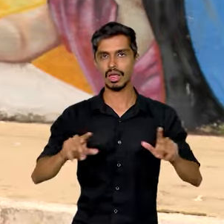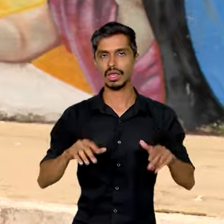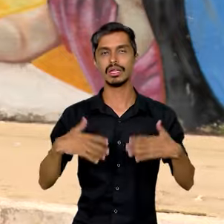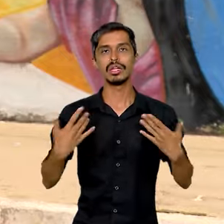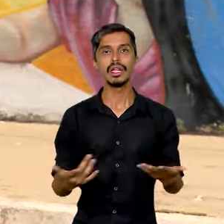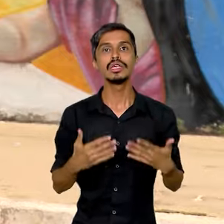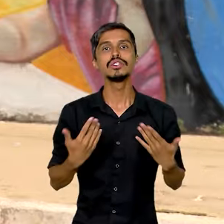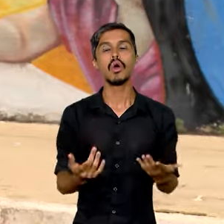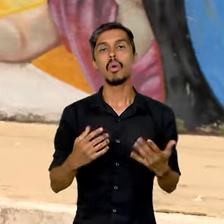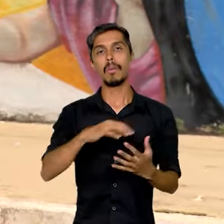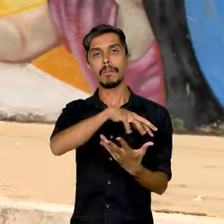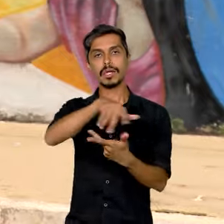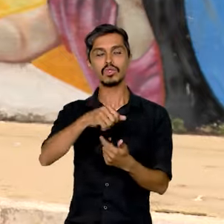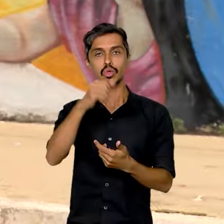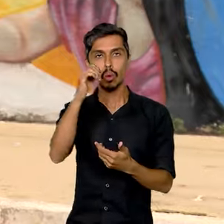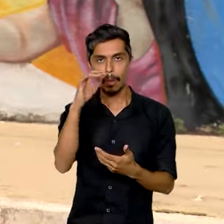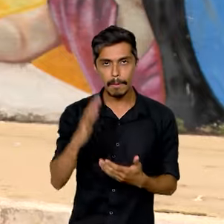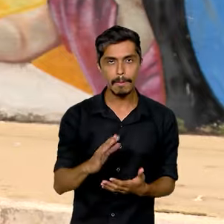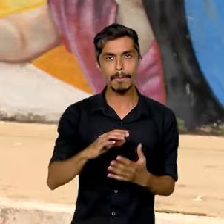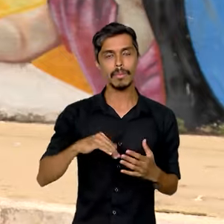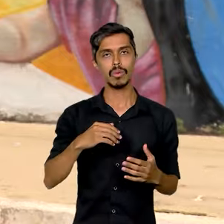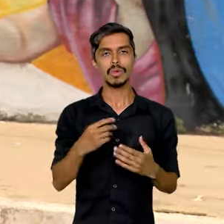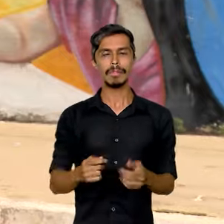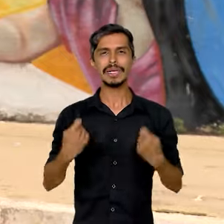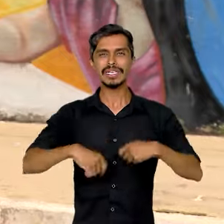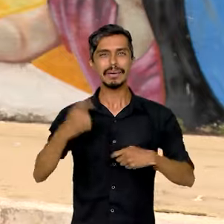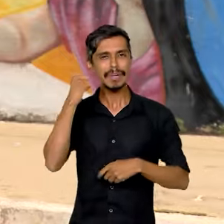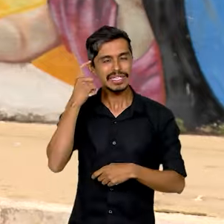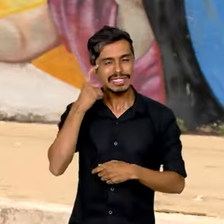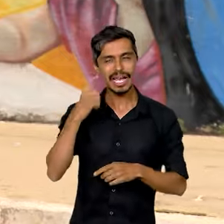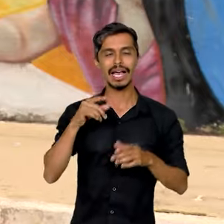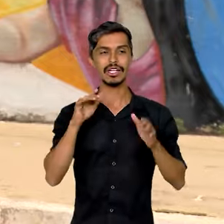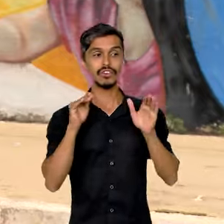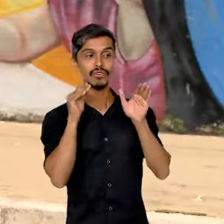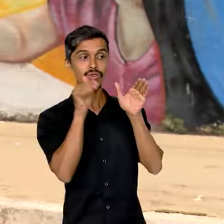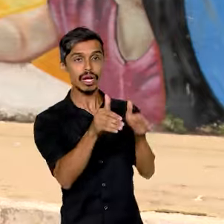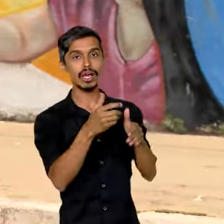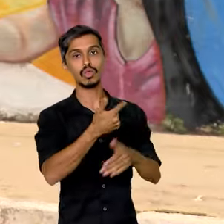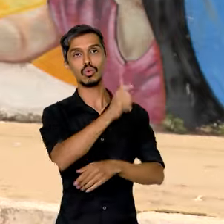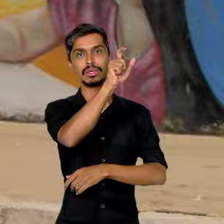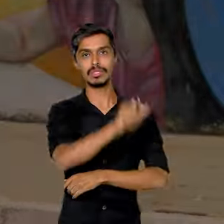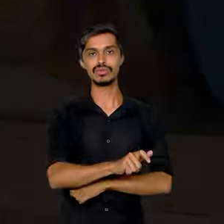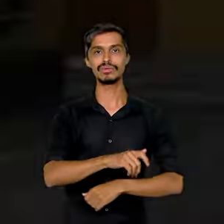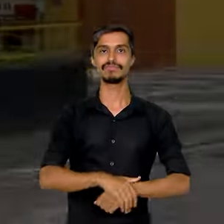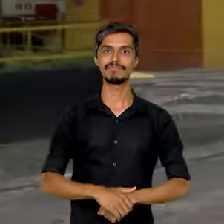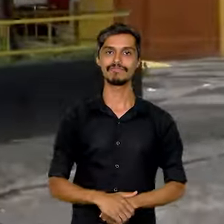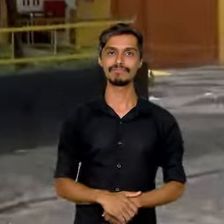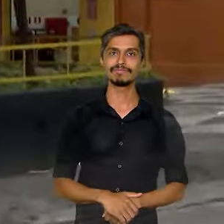entender um no Brasil e no mundo sem se falar e se pensar no outro.